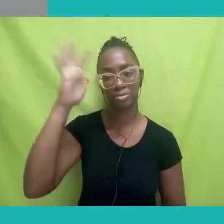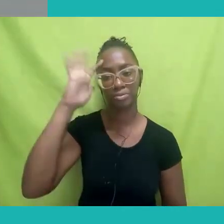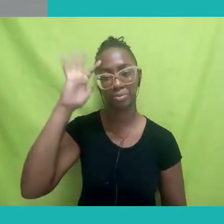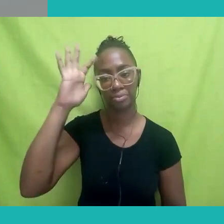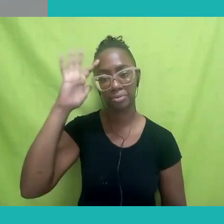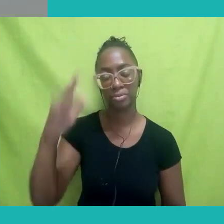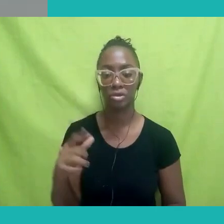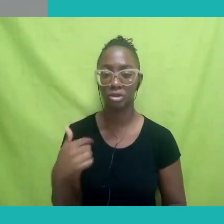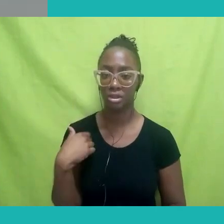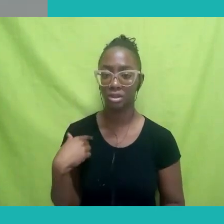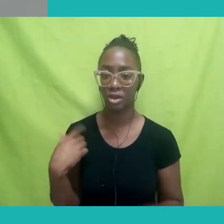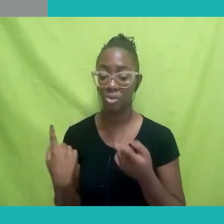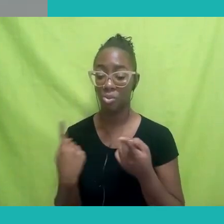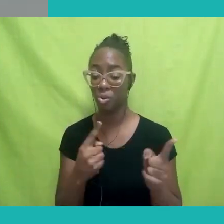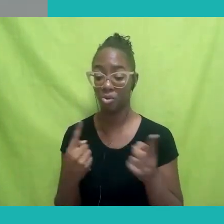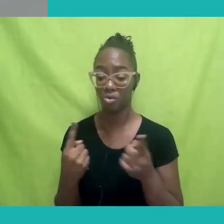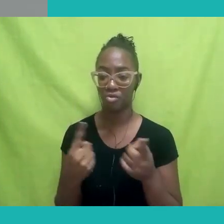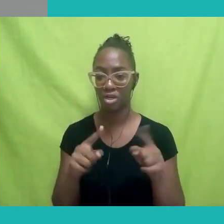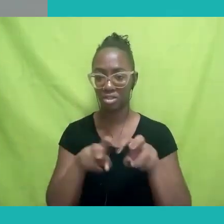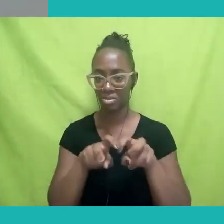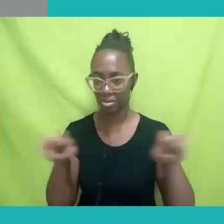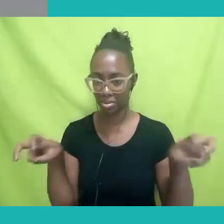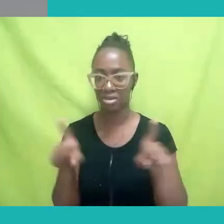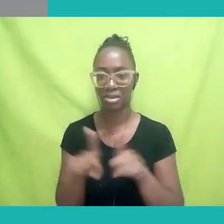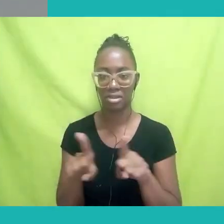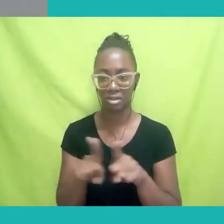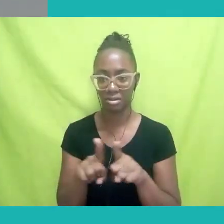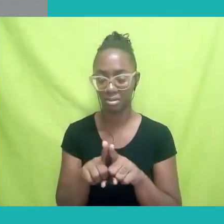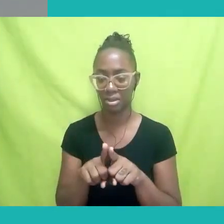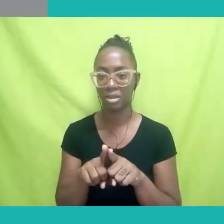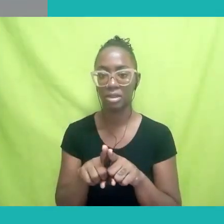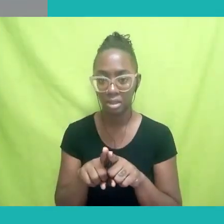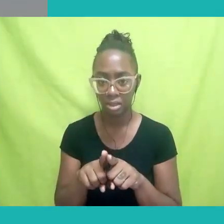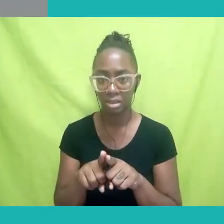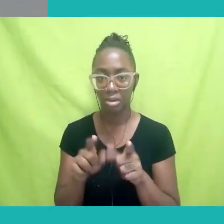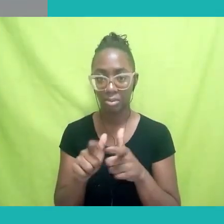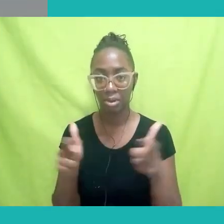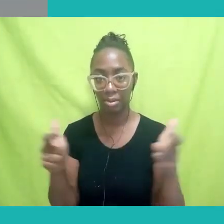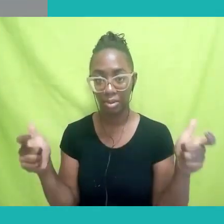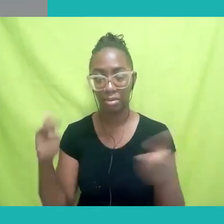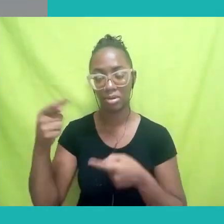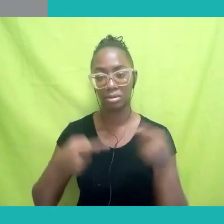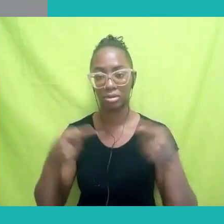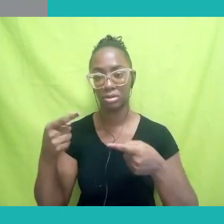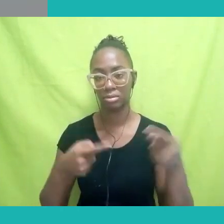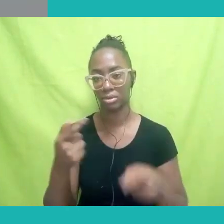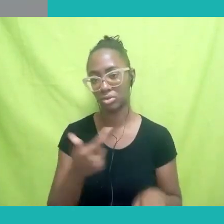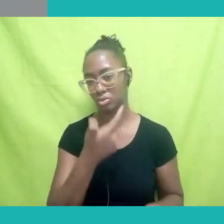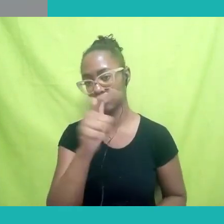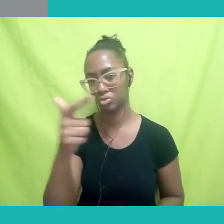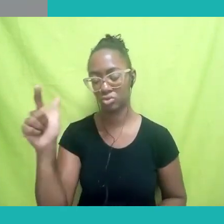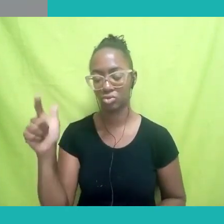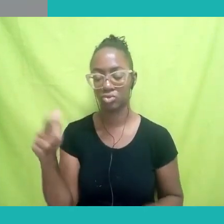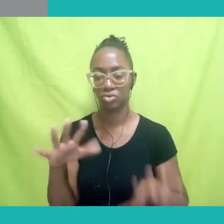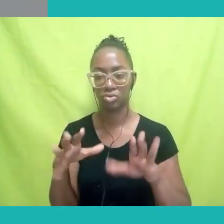aí uma provocação aí para a mesa, né? Para que amplie o debate, né? Com os demais regimes, para